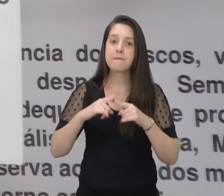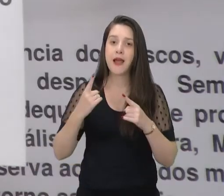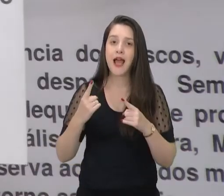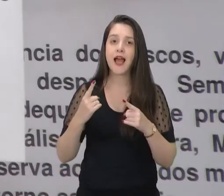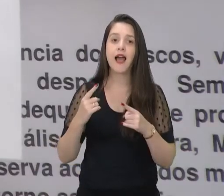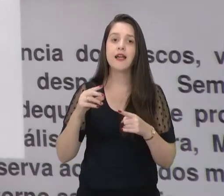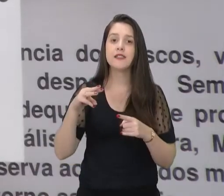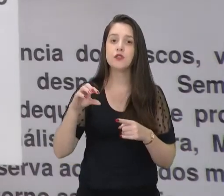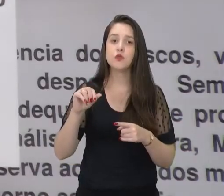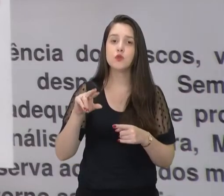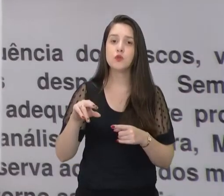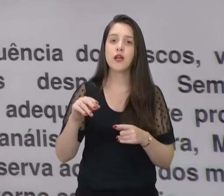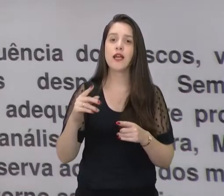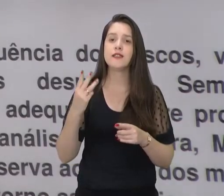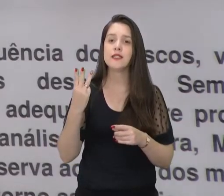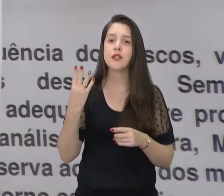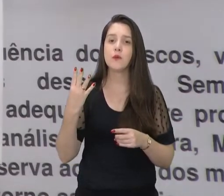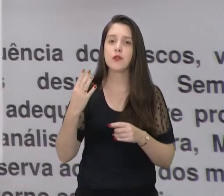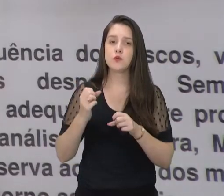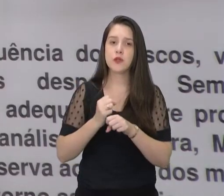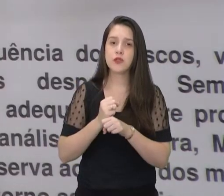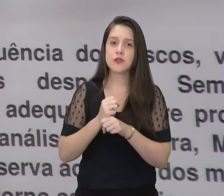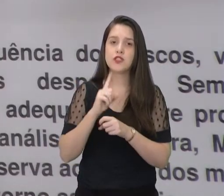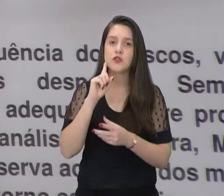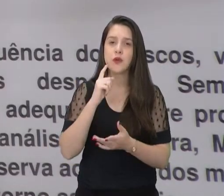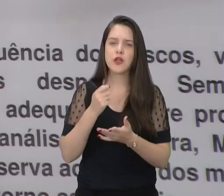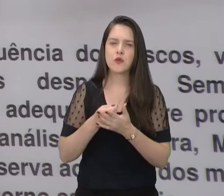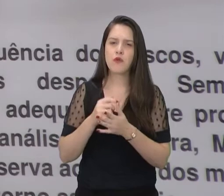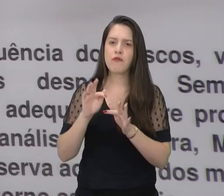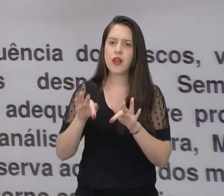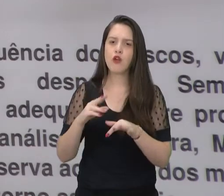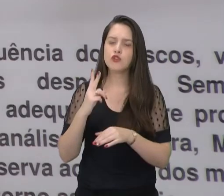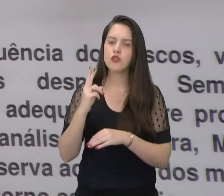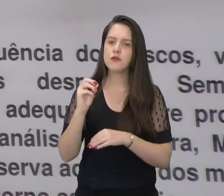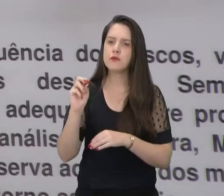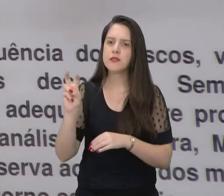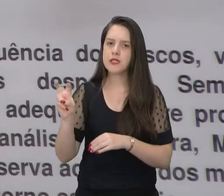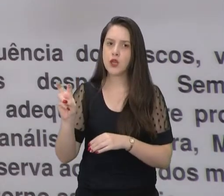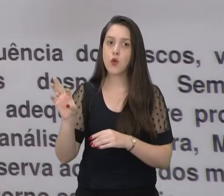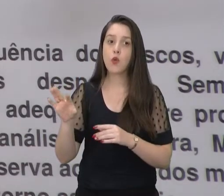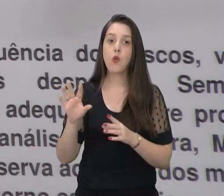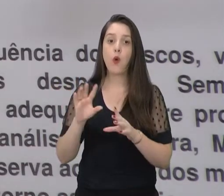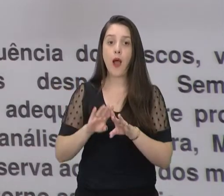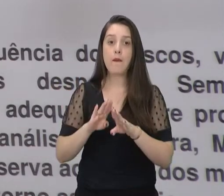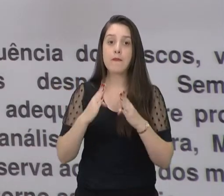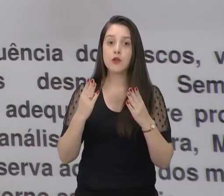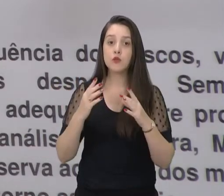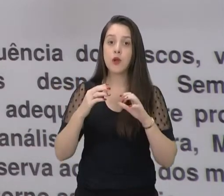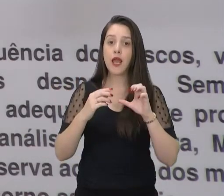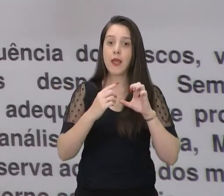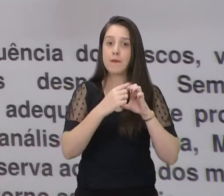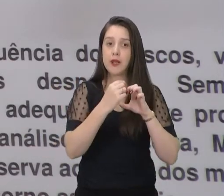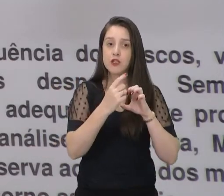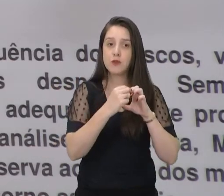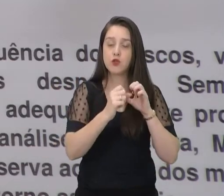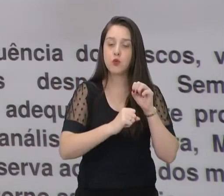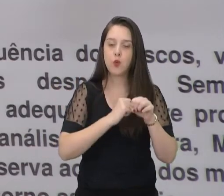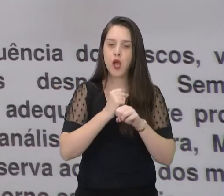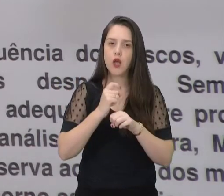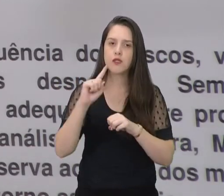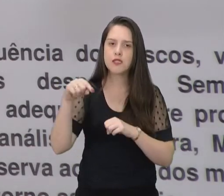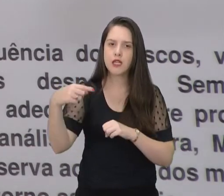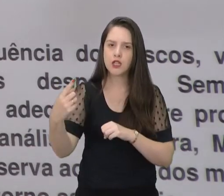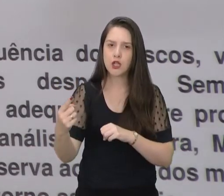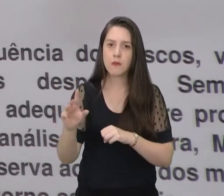anos, decidiu seu retorno no final de 2005, com a abertura do empreendimento no ano seguinte. O ramo